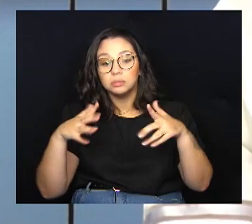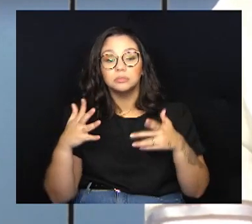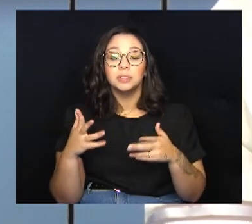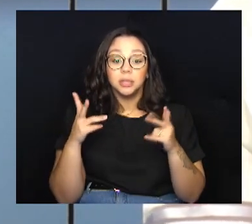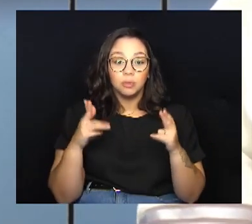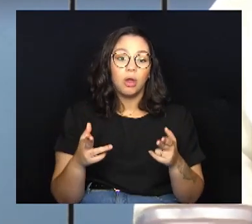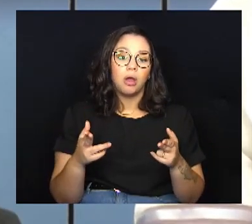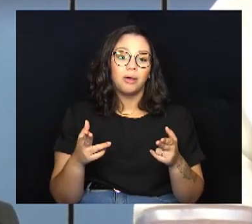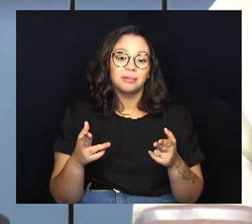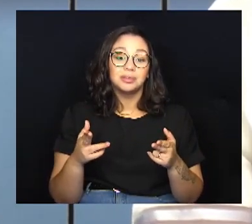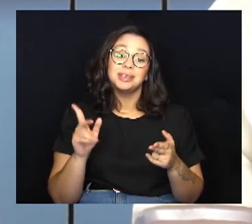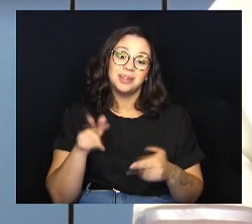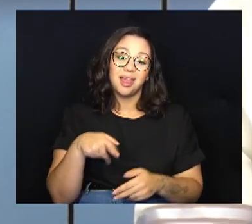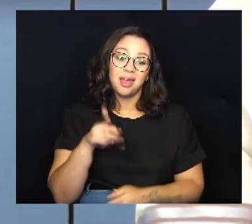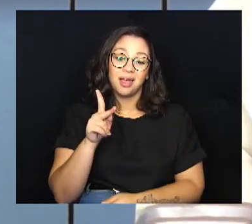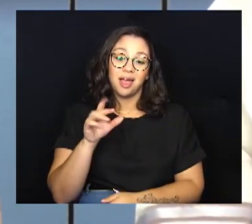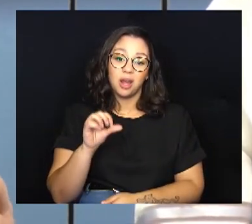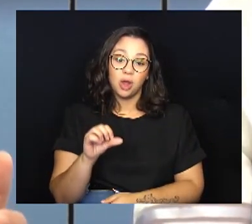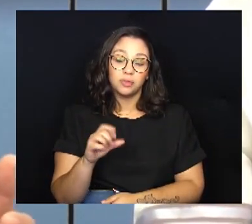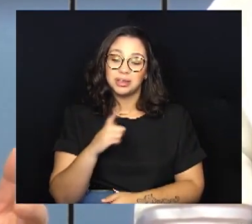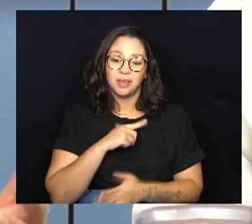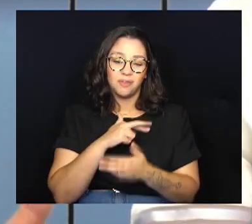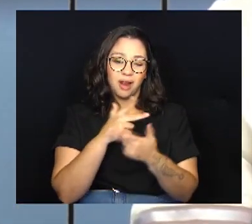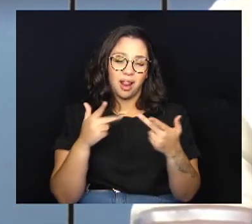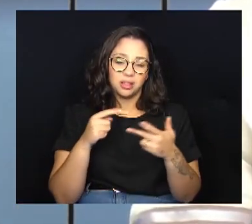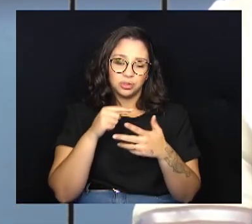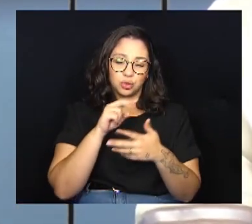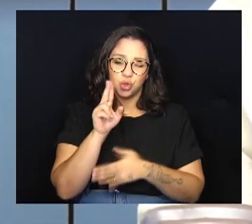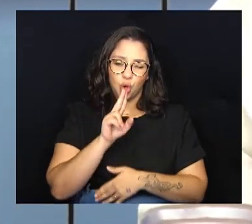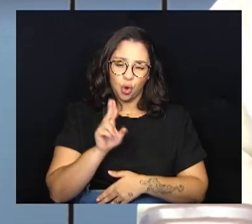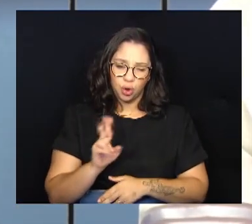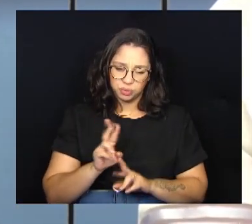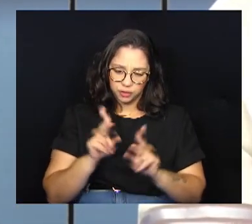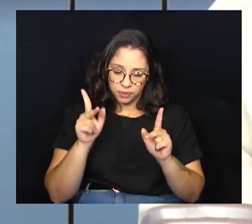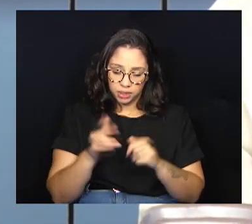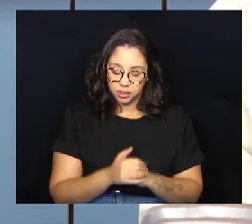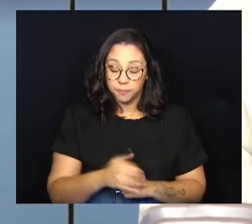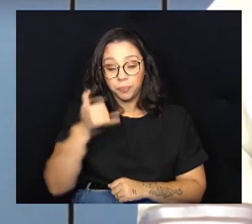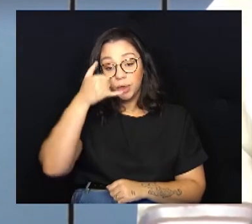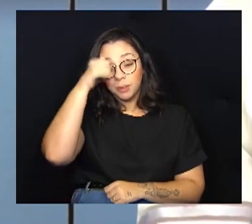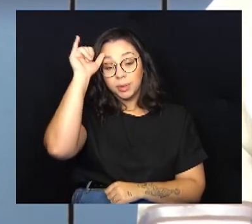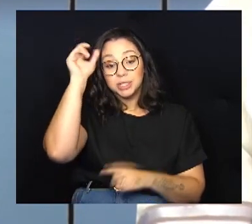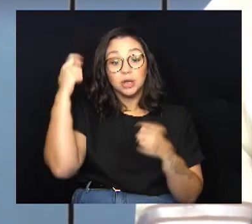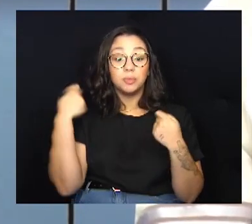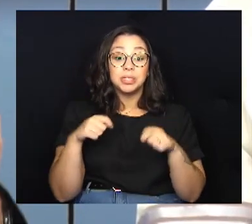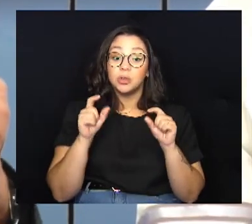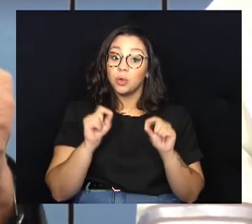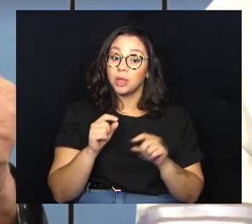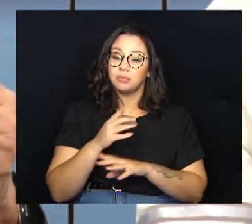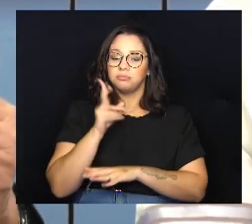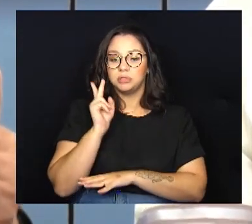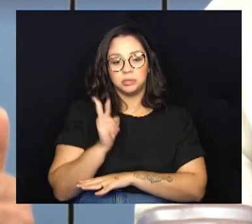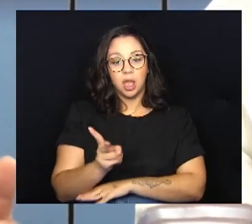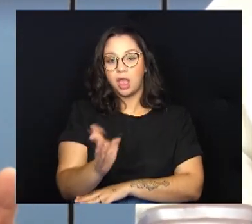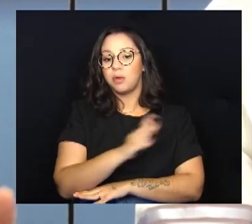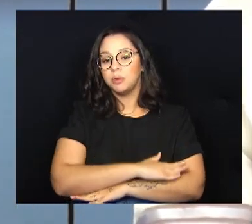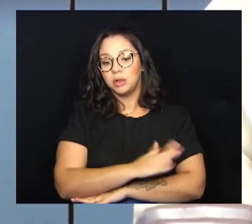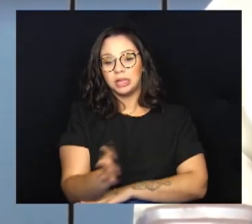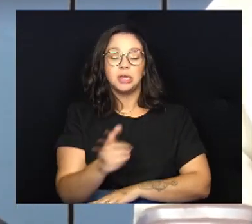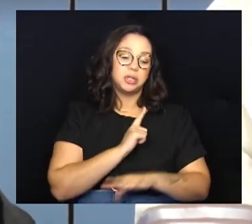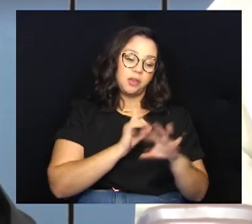aí o exemplo, né, da K9, por exemplo, mas quando a gente pensa em trabalhar a prevenção.